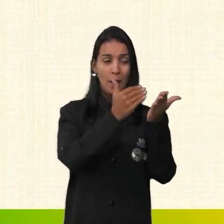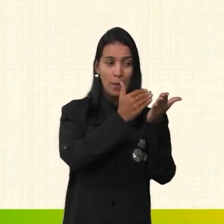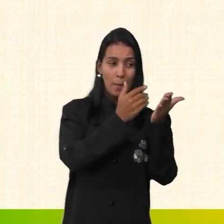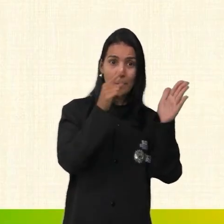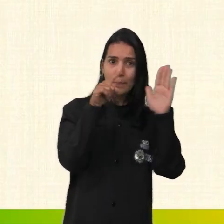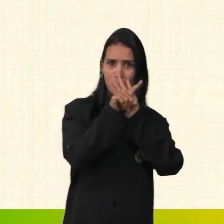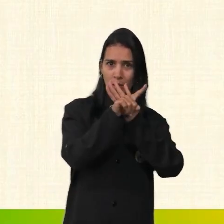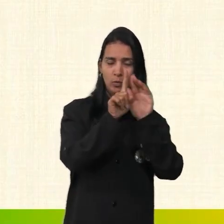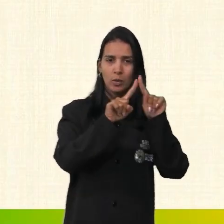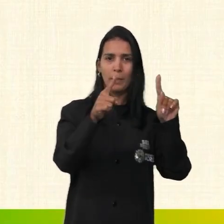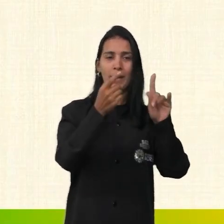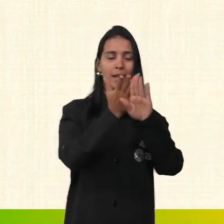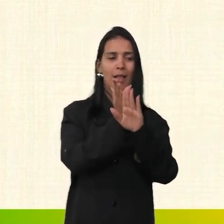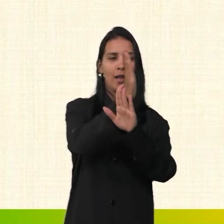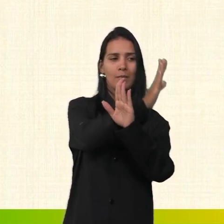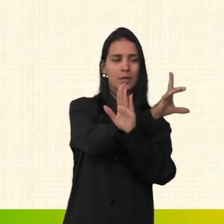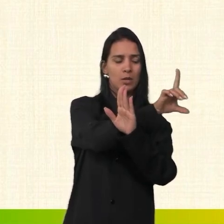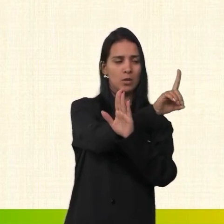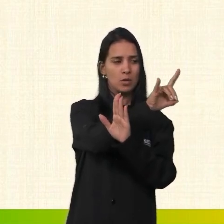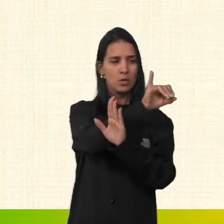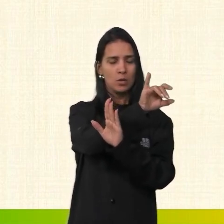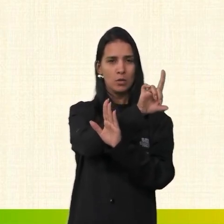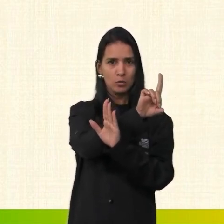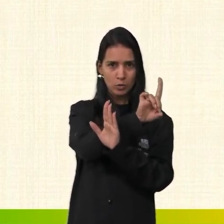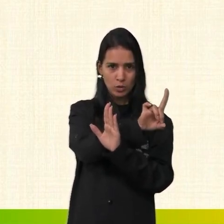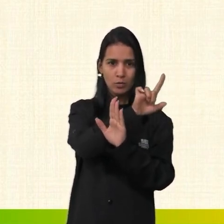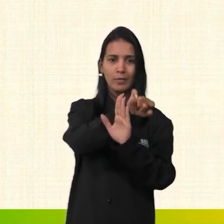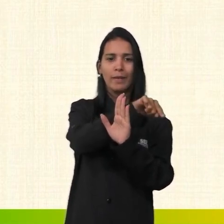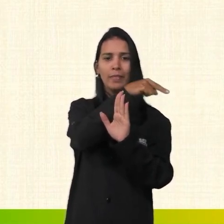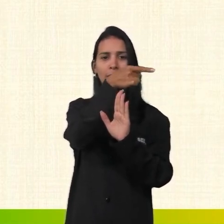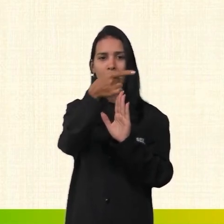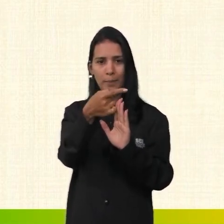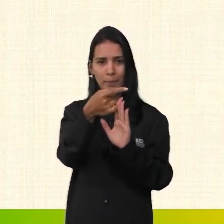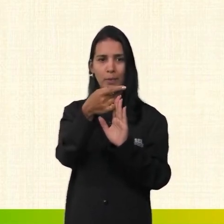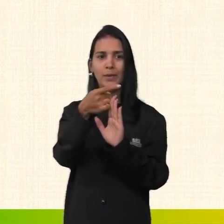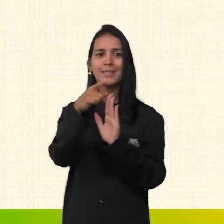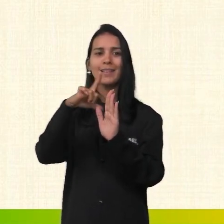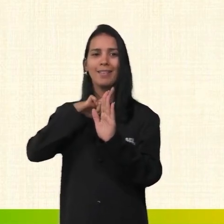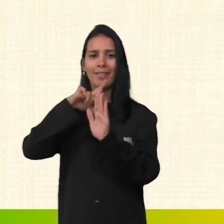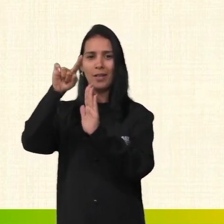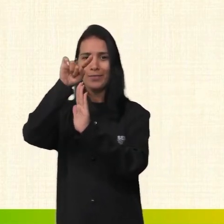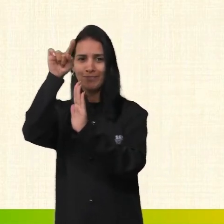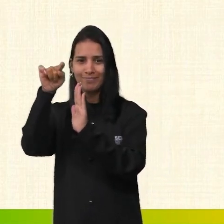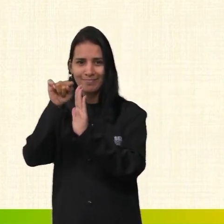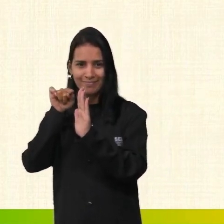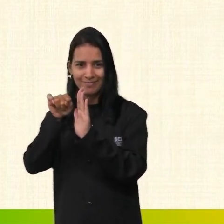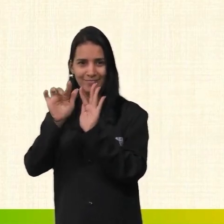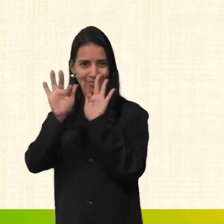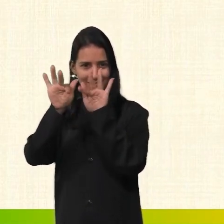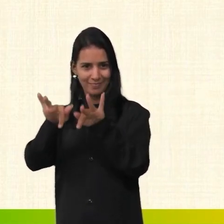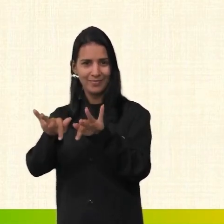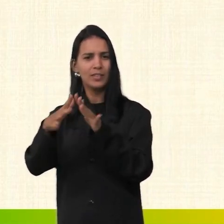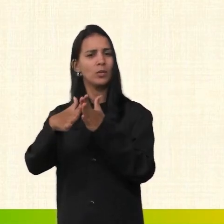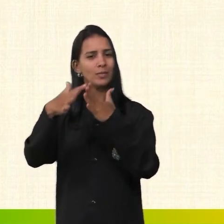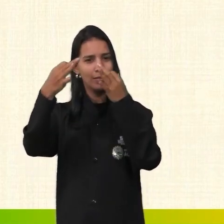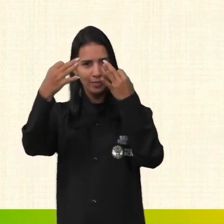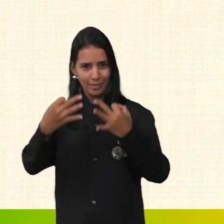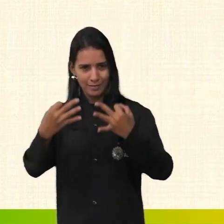did e vai terminar com o sinalzinho de interrogação. Então, nesse caso, ela está completamente correta, tudo